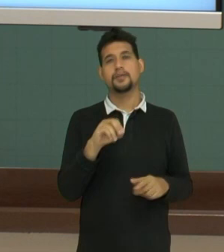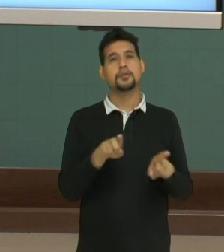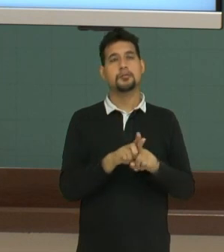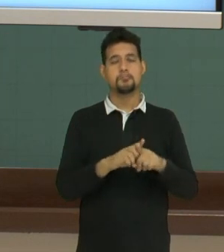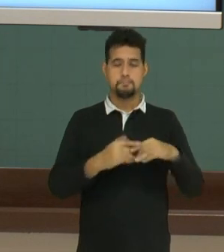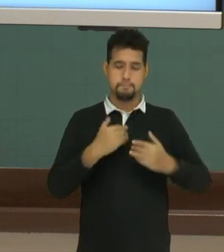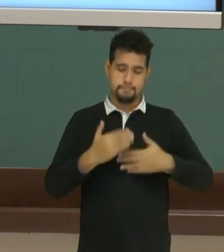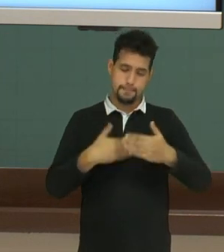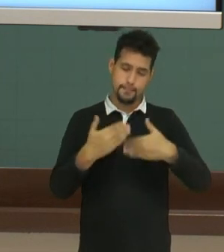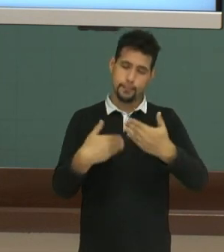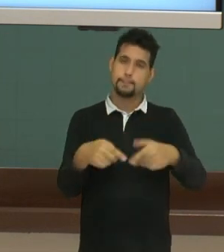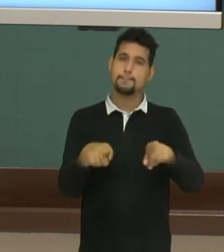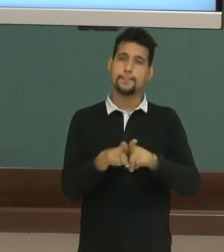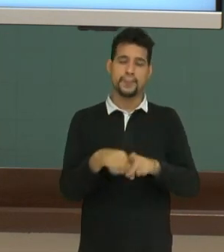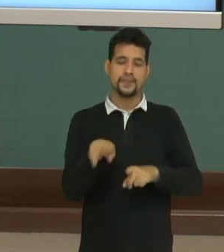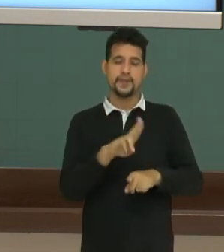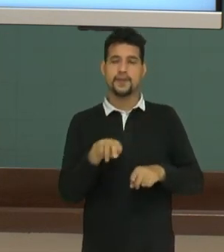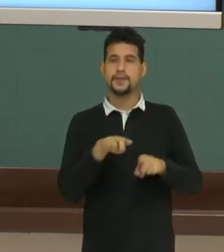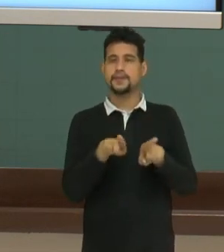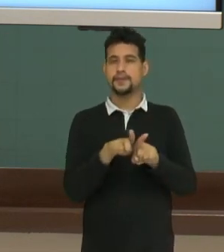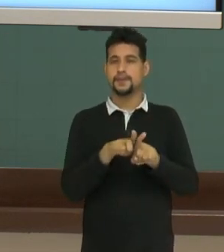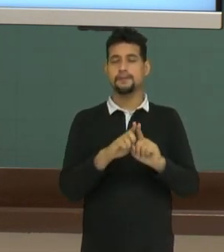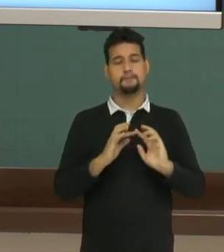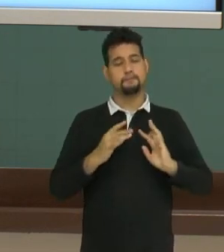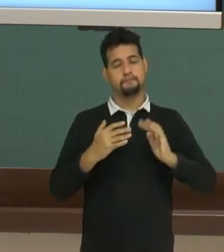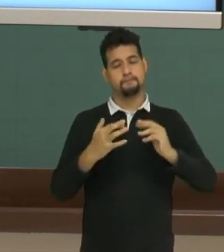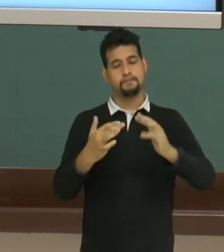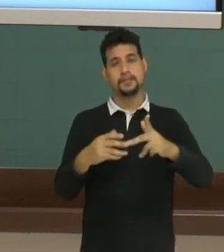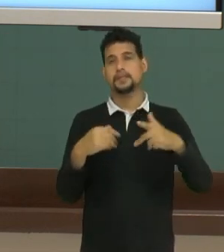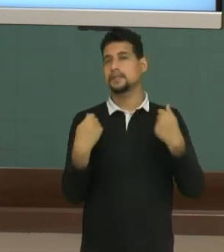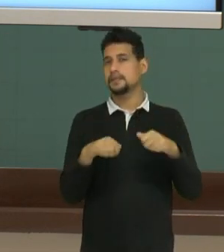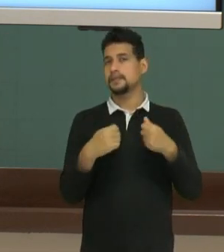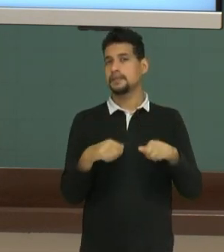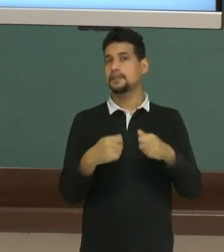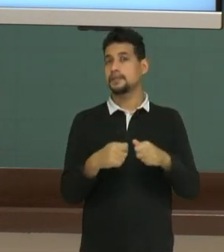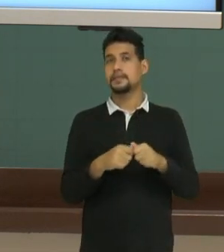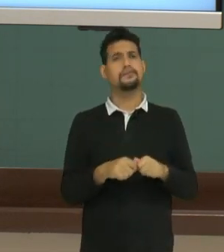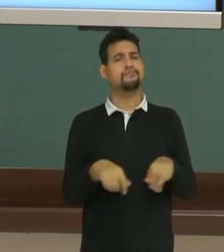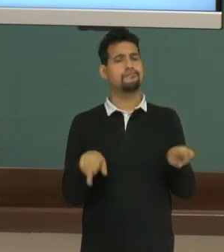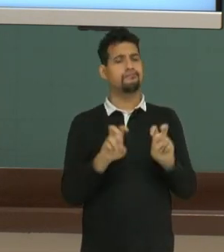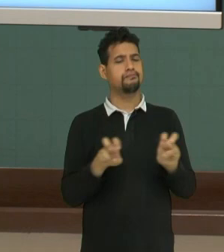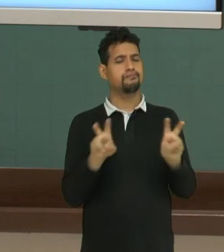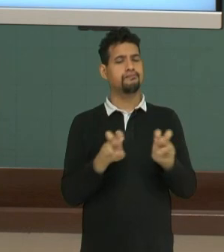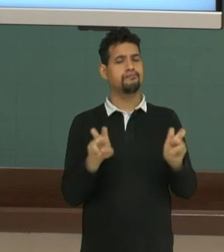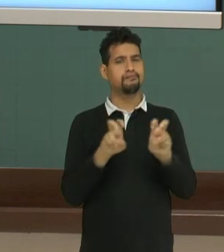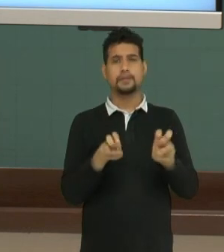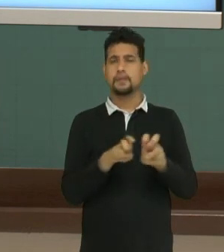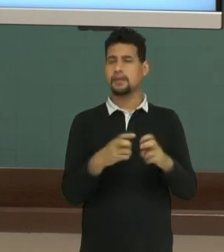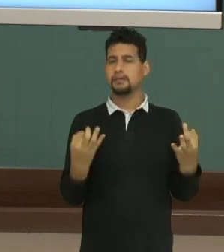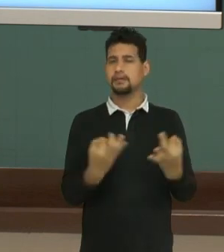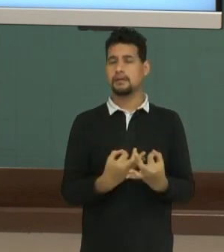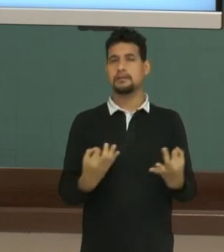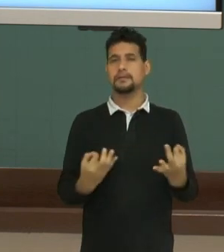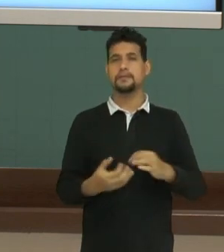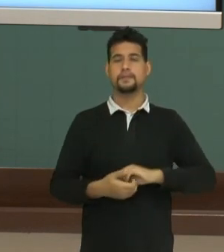dos processos da mineração e das transações que necessitam de supercomputadores para que funcionem.